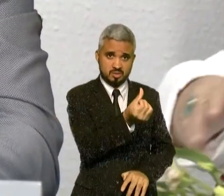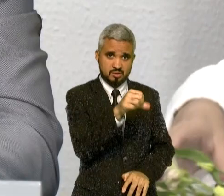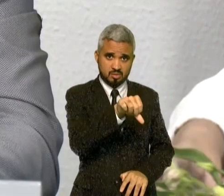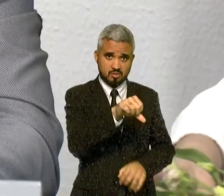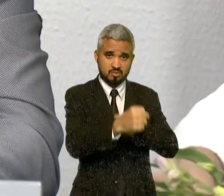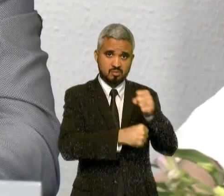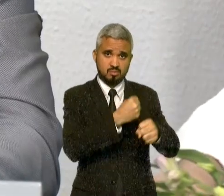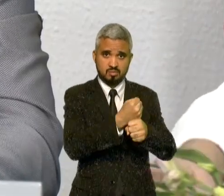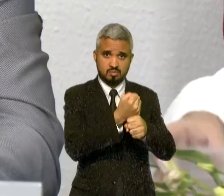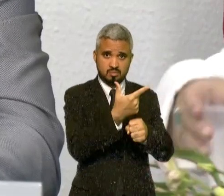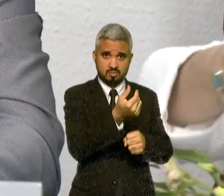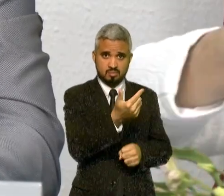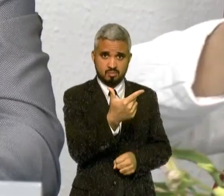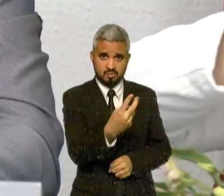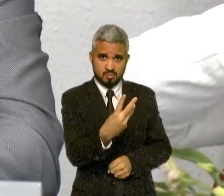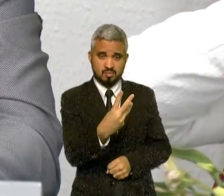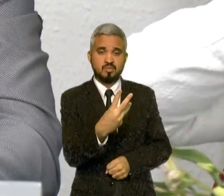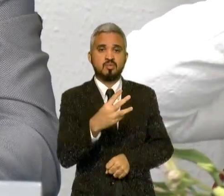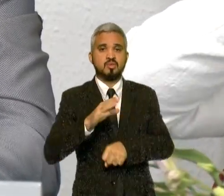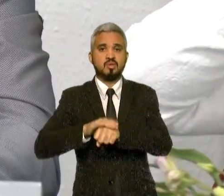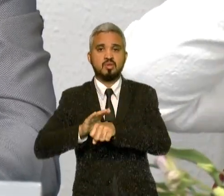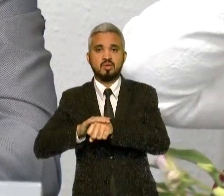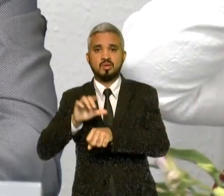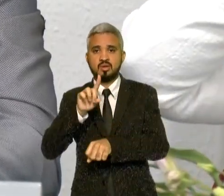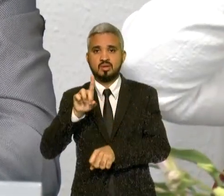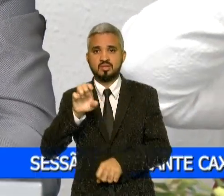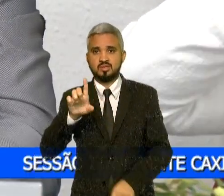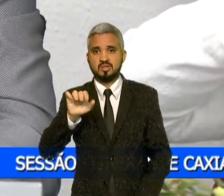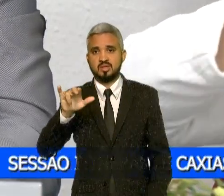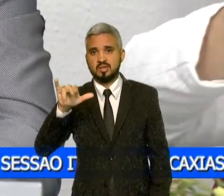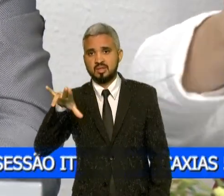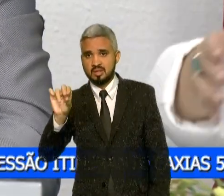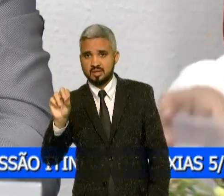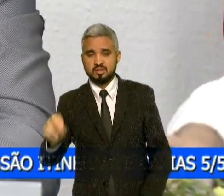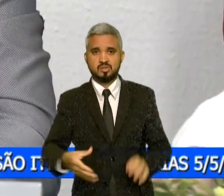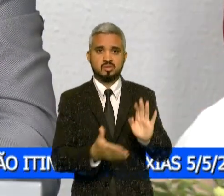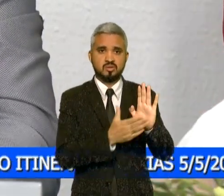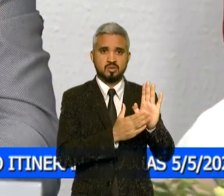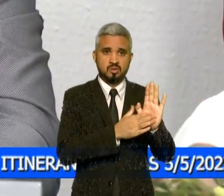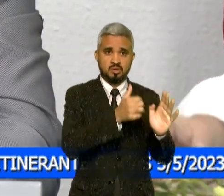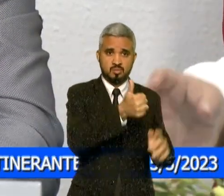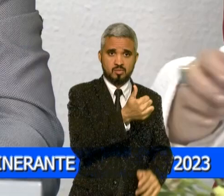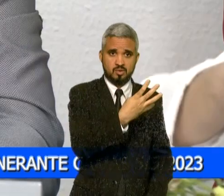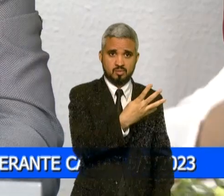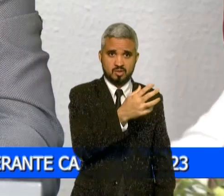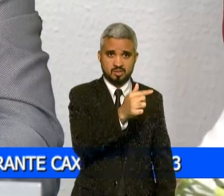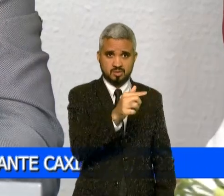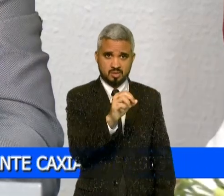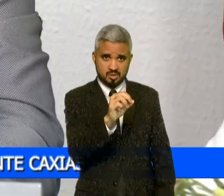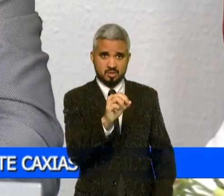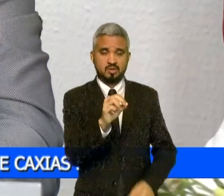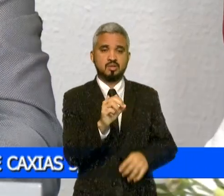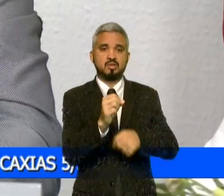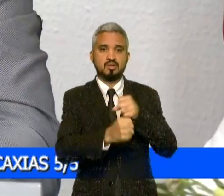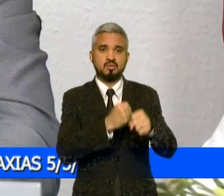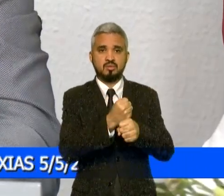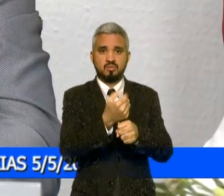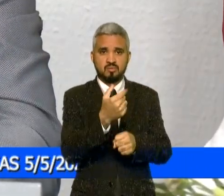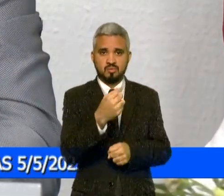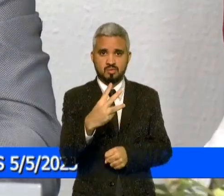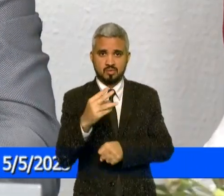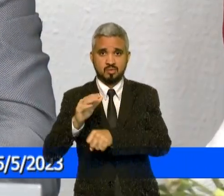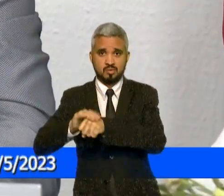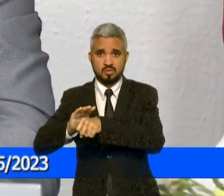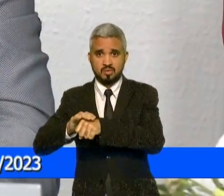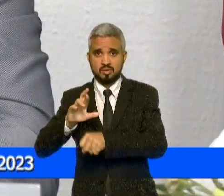1469/2023, de autoria do deputado Zé Inácio Lula. Indicação de número 1470/2023, de autoria do deputado Rodrigo Lago.